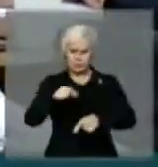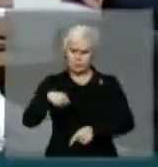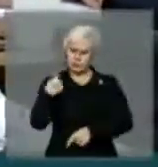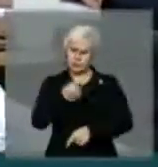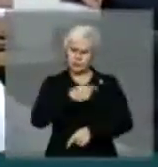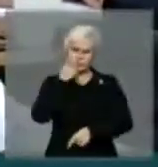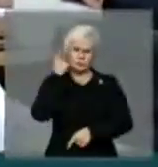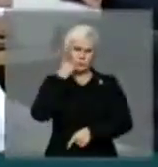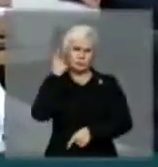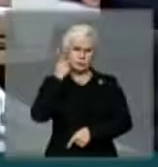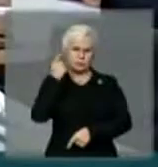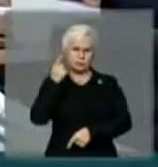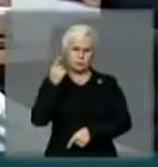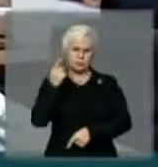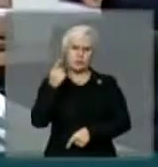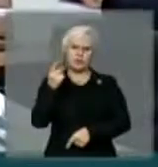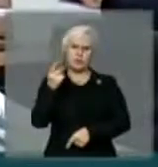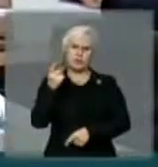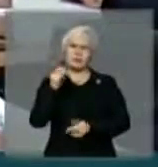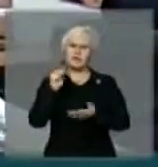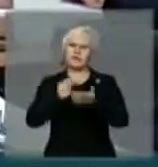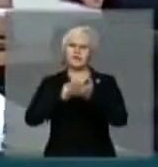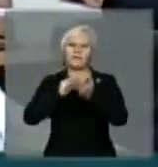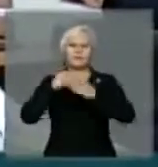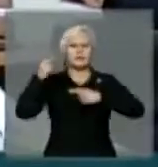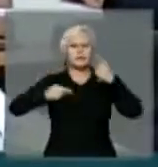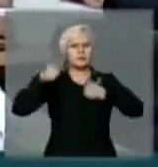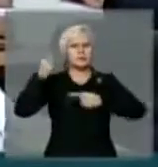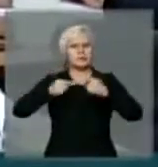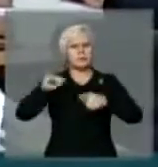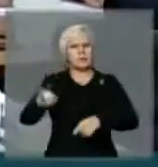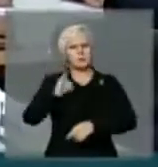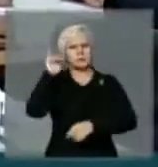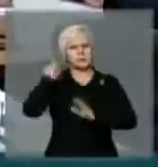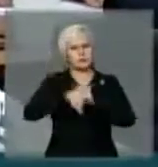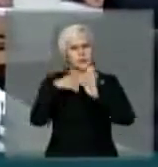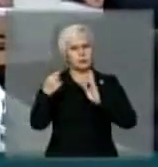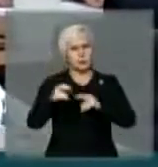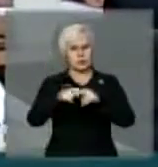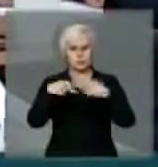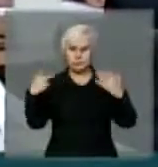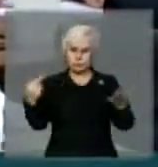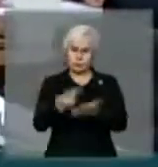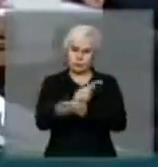aprofundar o debate sobre questões essenciais, substantivas, sem as quais nós não